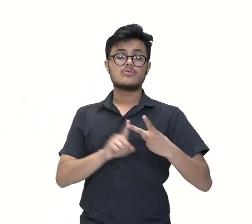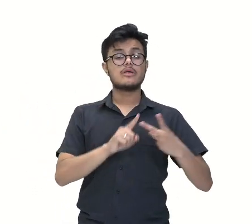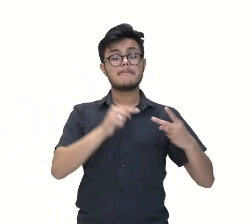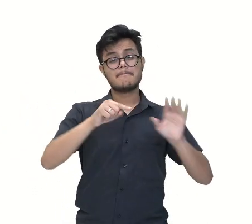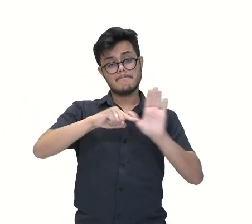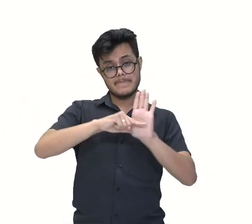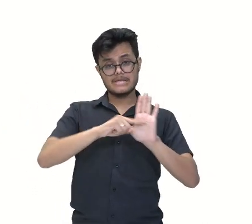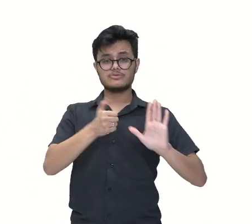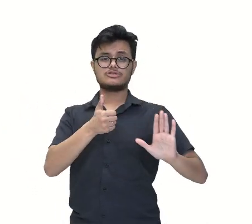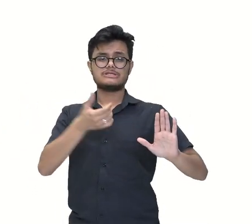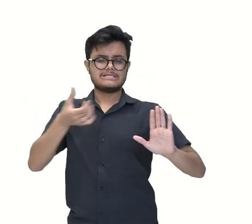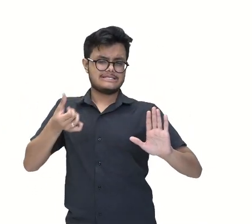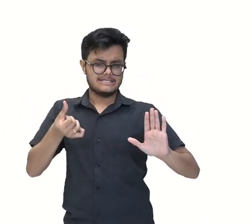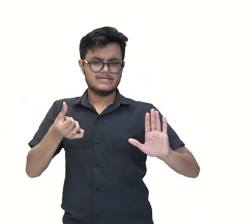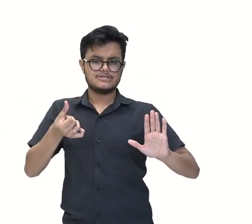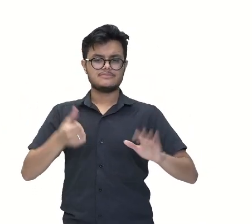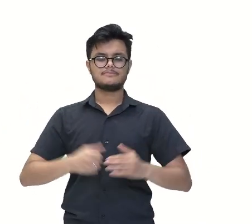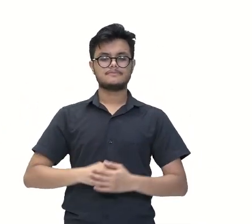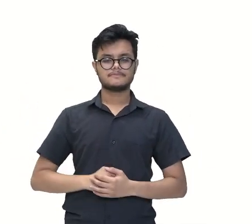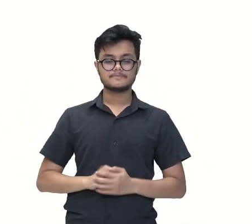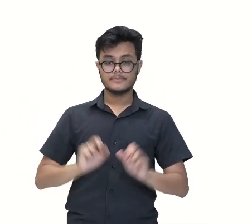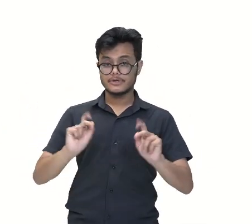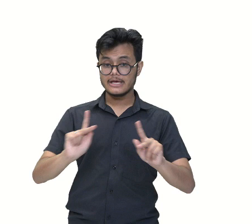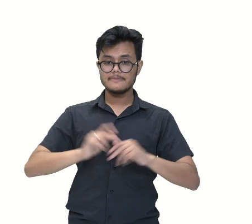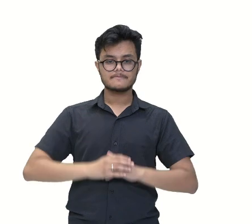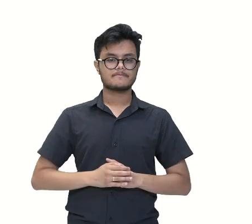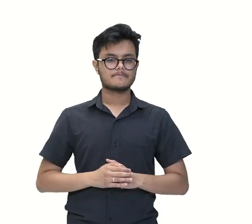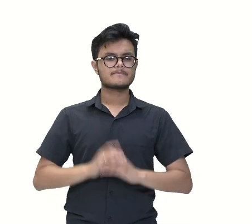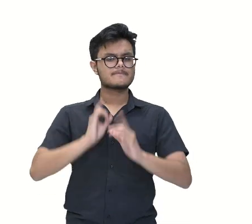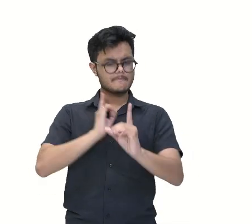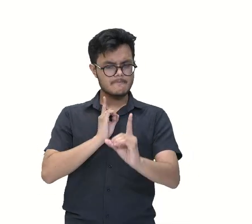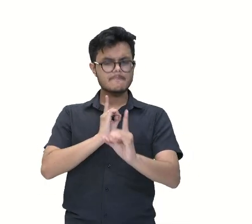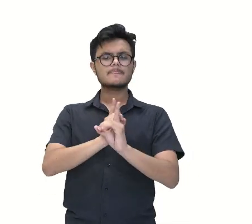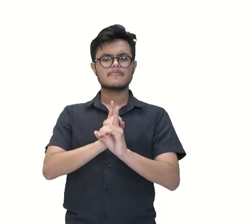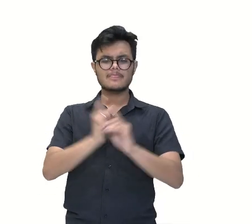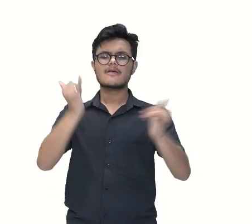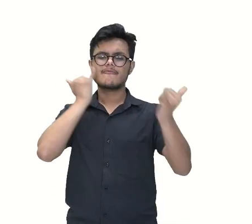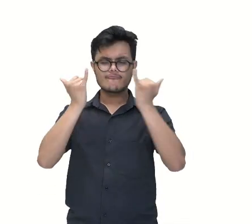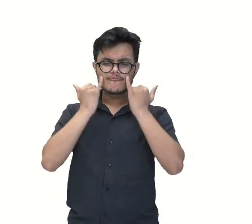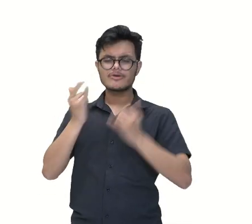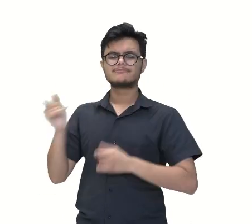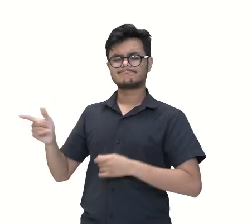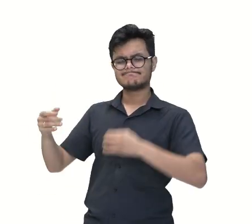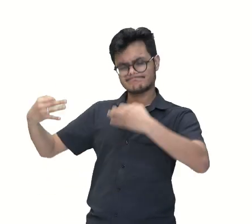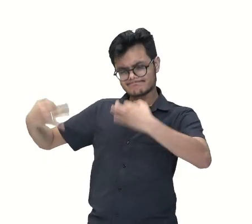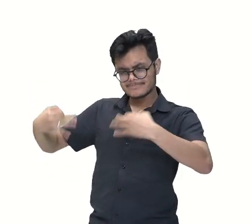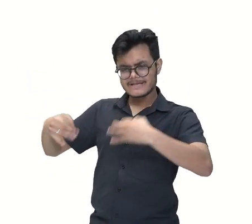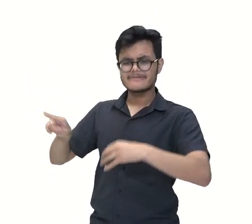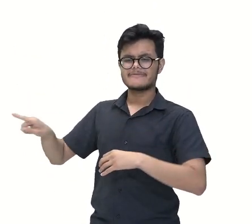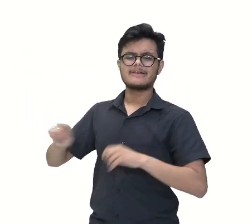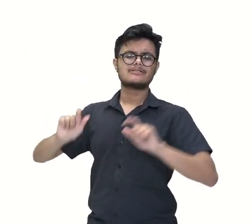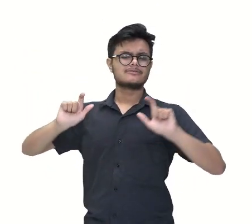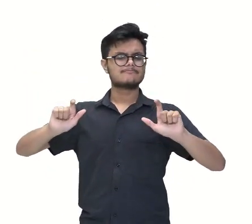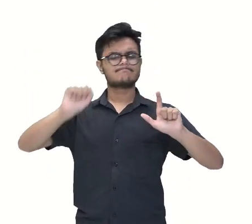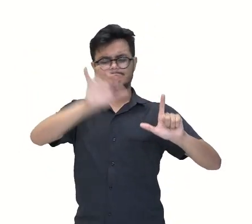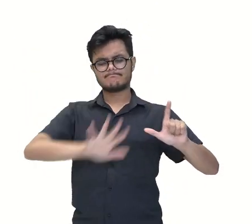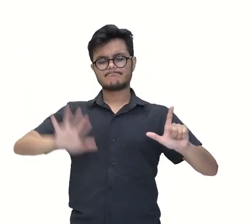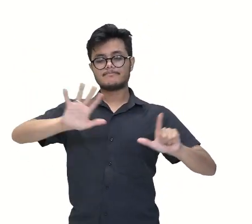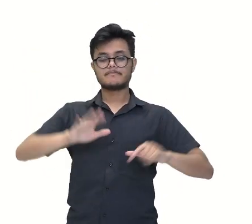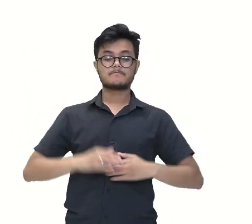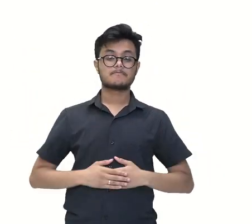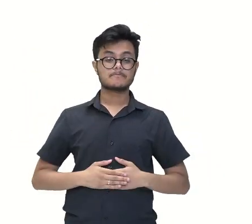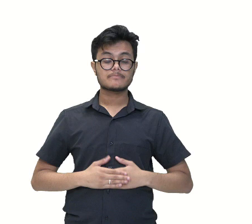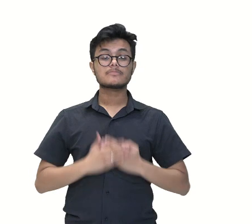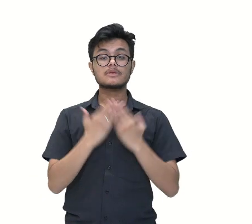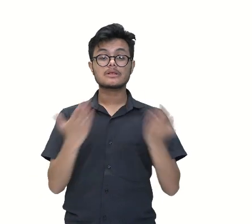menos 16. Muito bem, encontramos o valor das duas coordenadas, tá? Observa